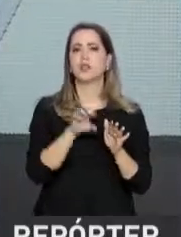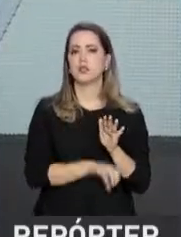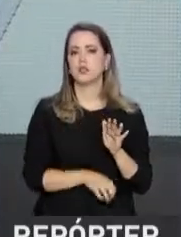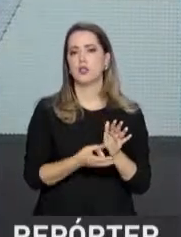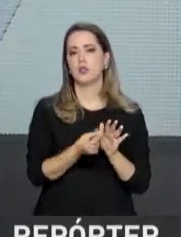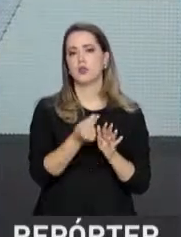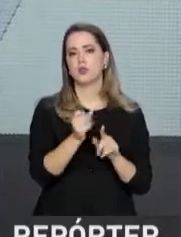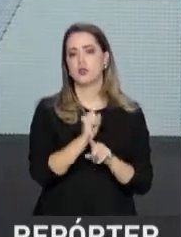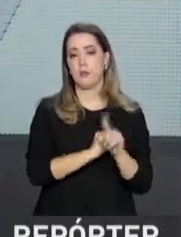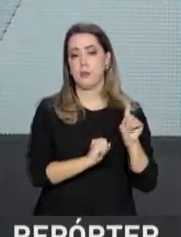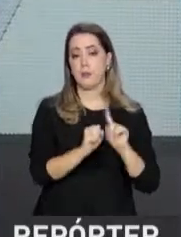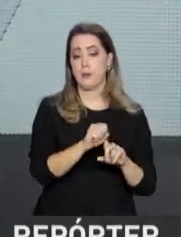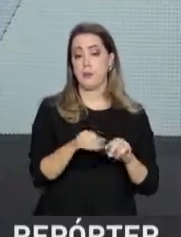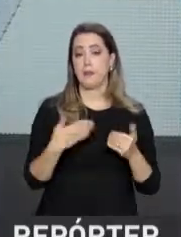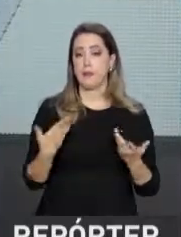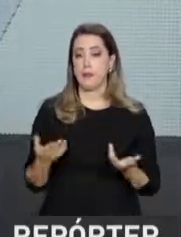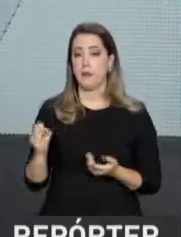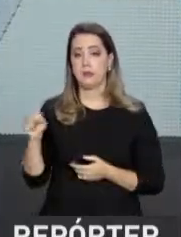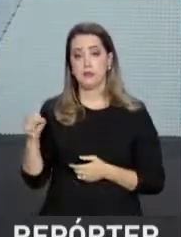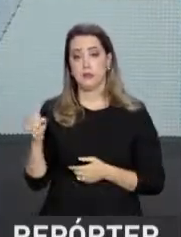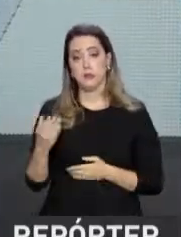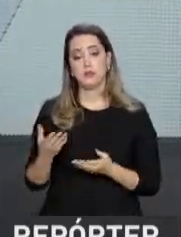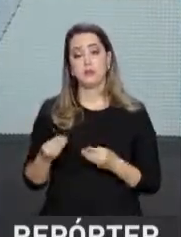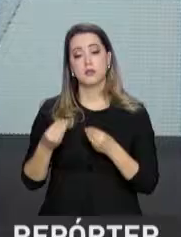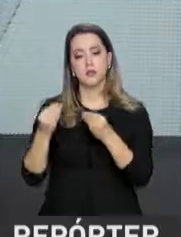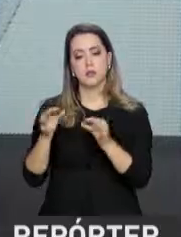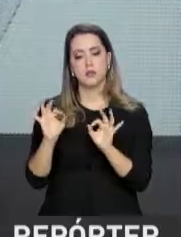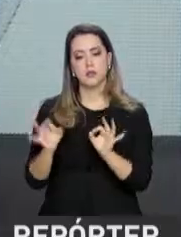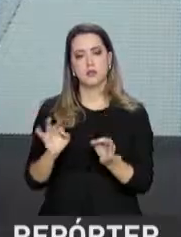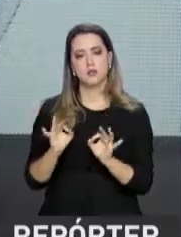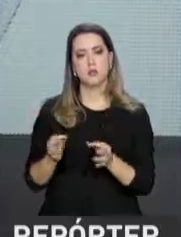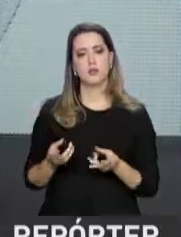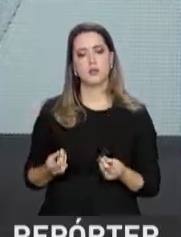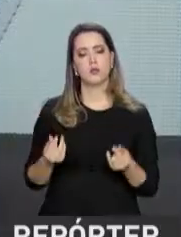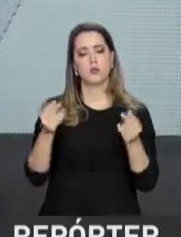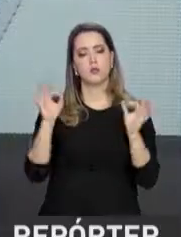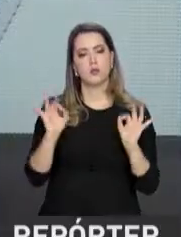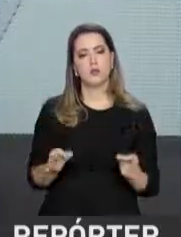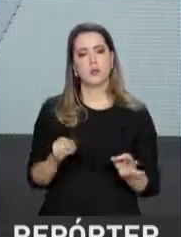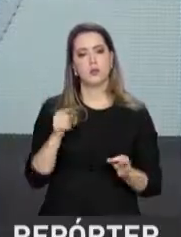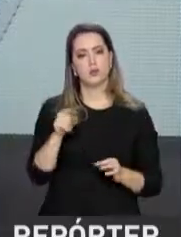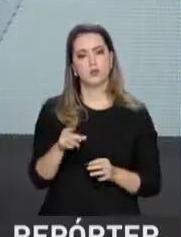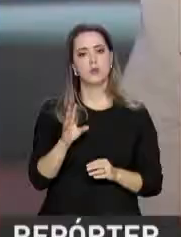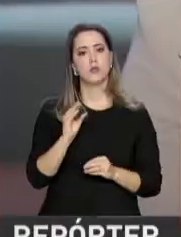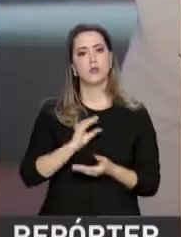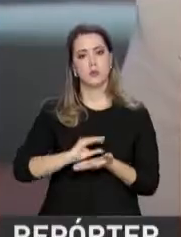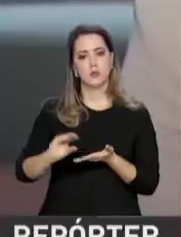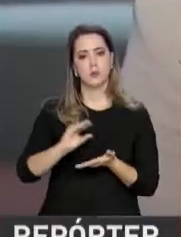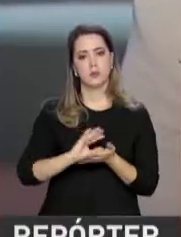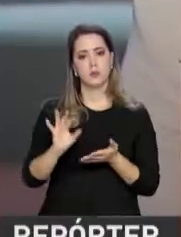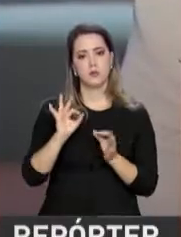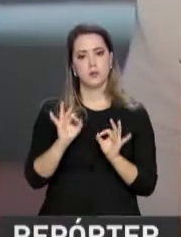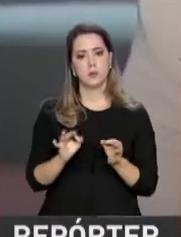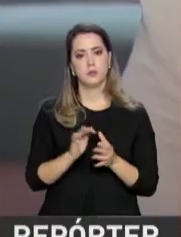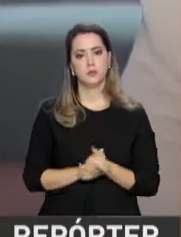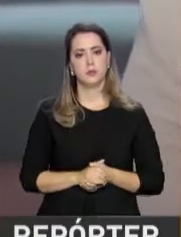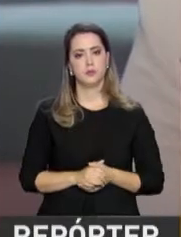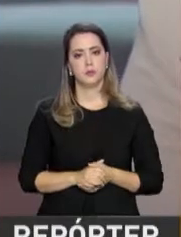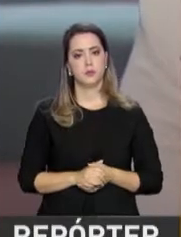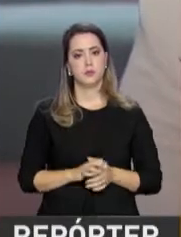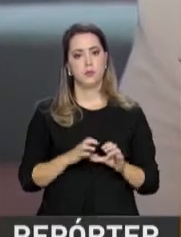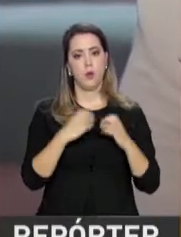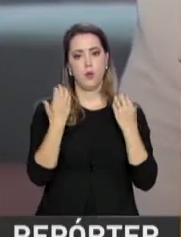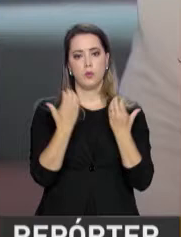da sociedade e sim dar eficiência esses recursos aplicar corretamente o congresso estadual de municípios